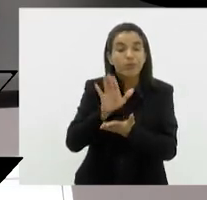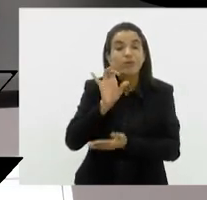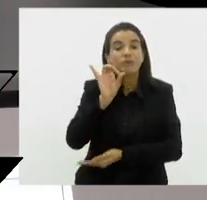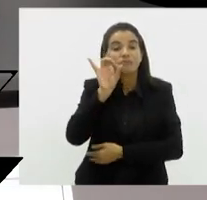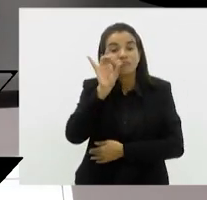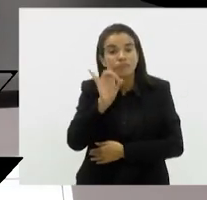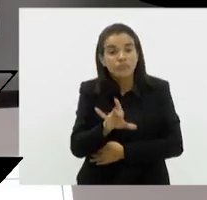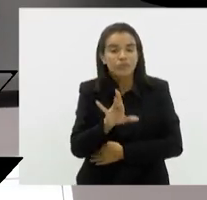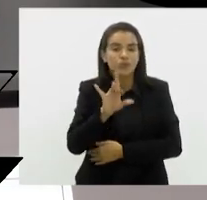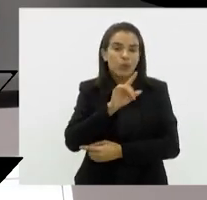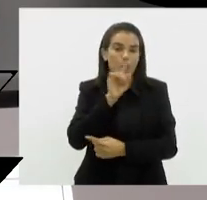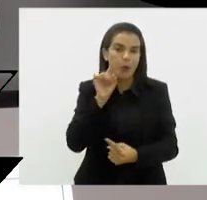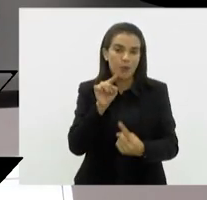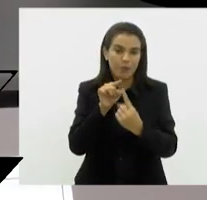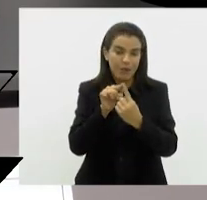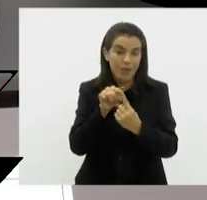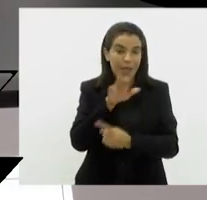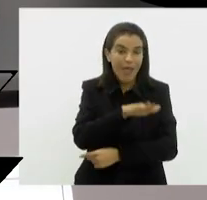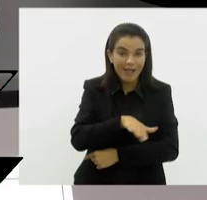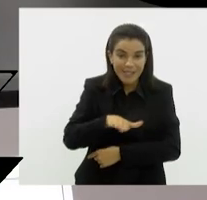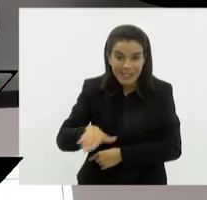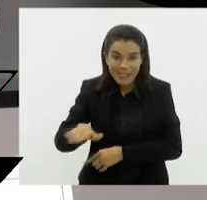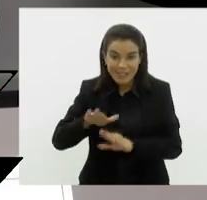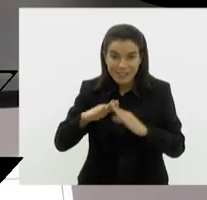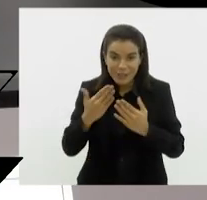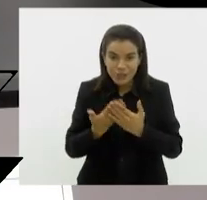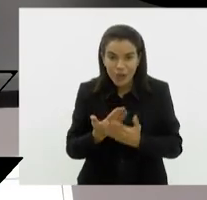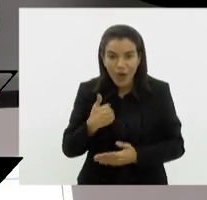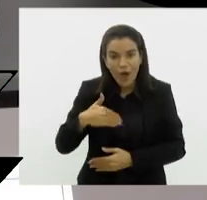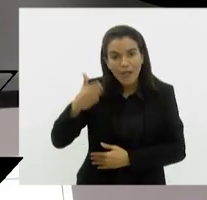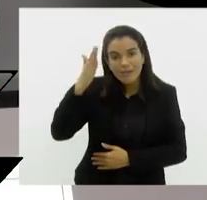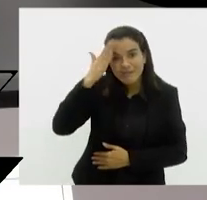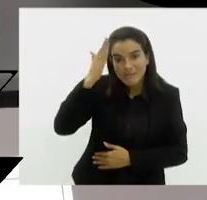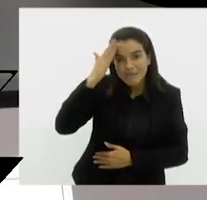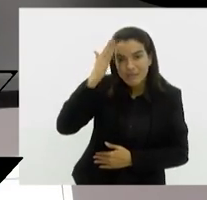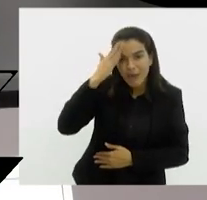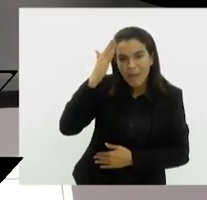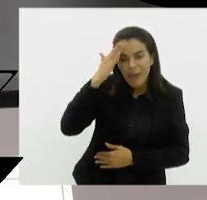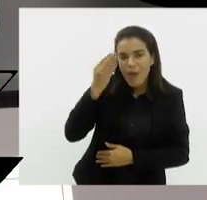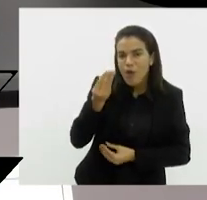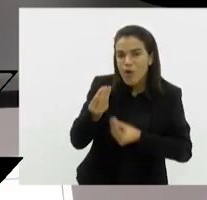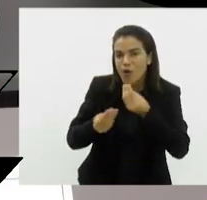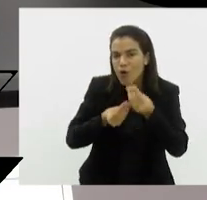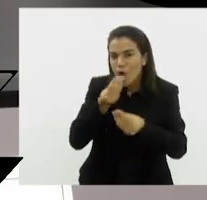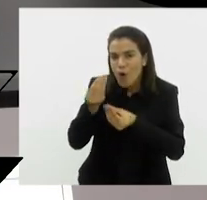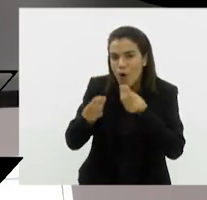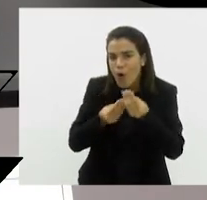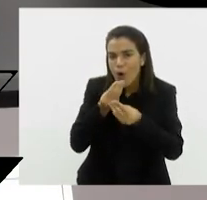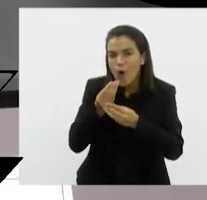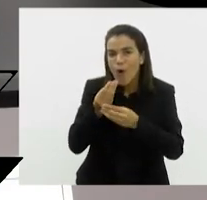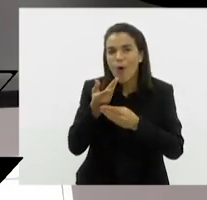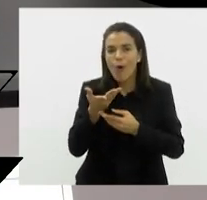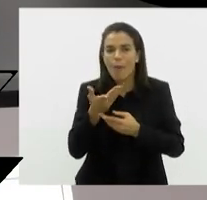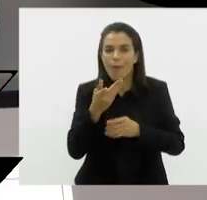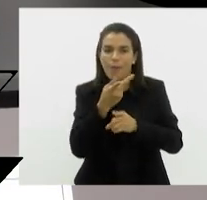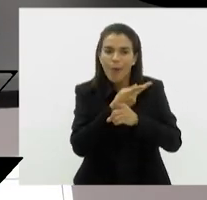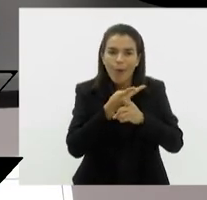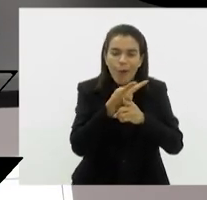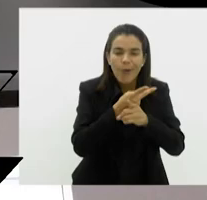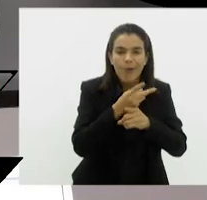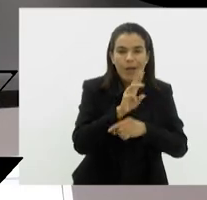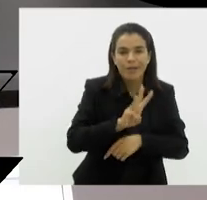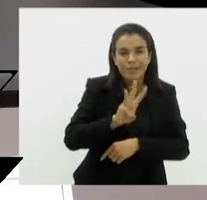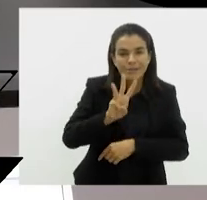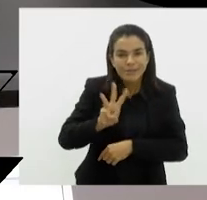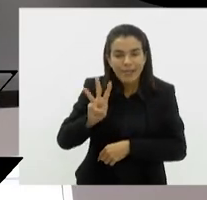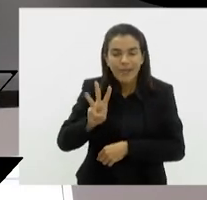para as crianças na escola terem uma noção de como correr atrás de um site, de uma